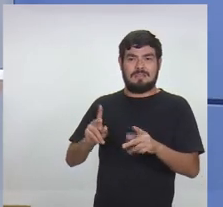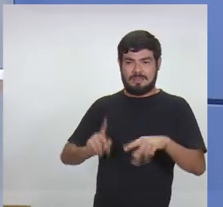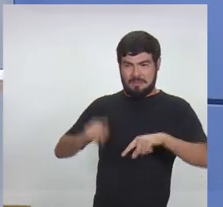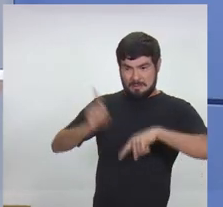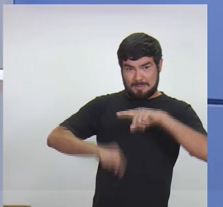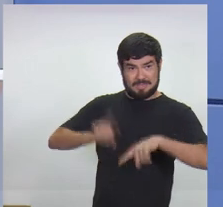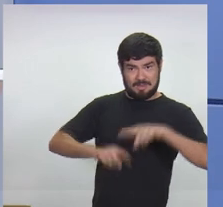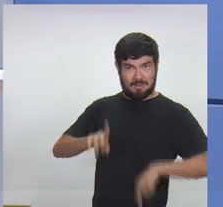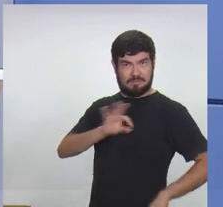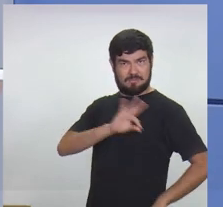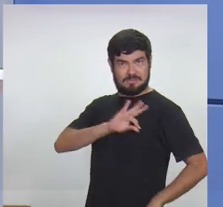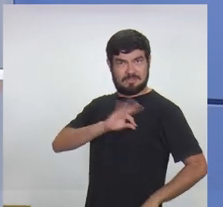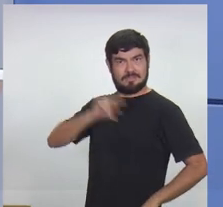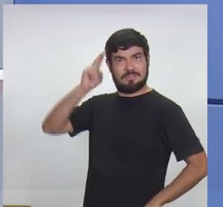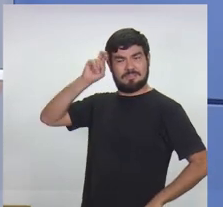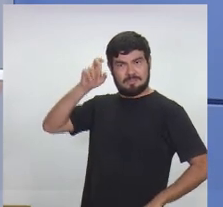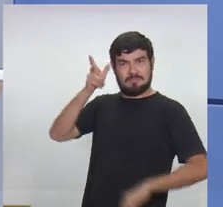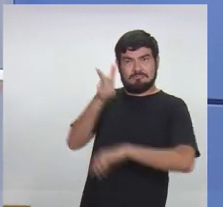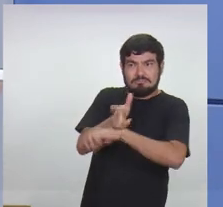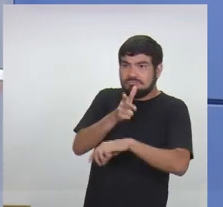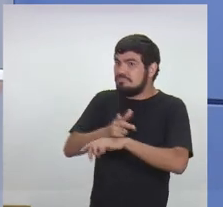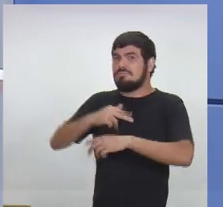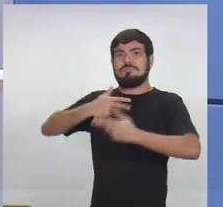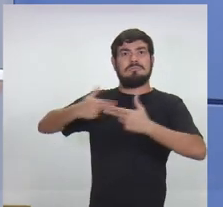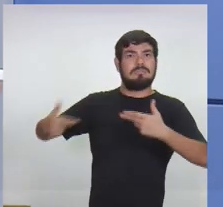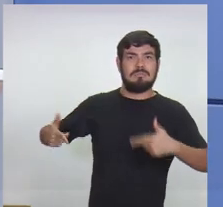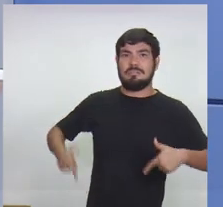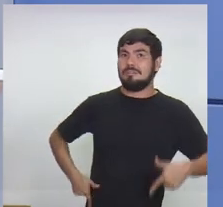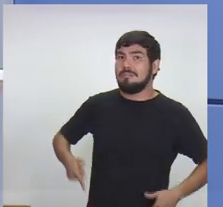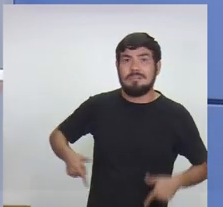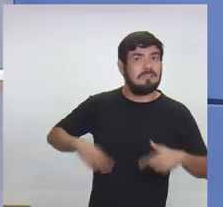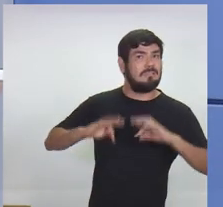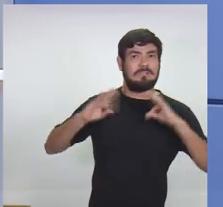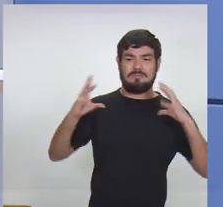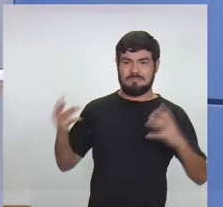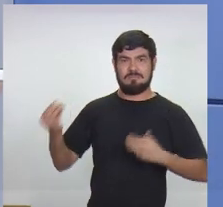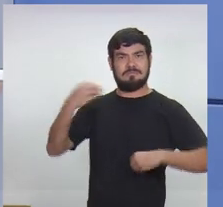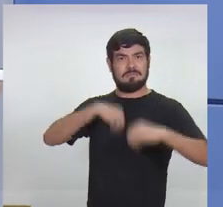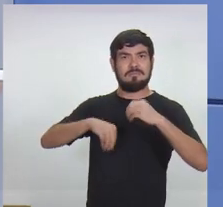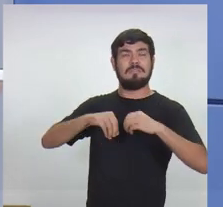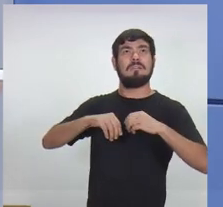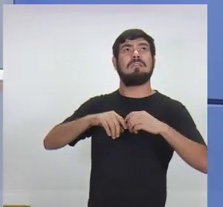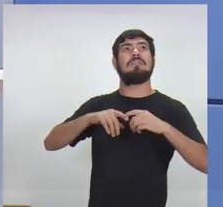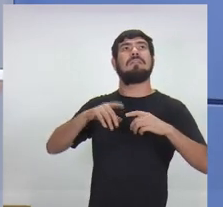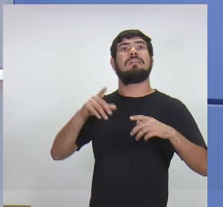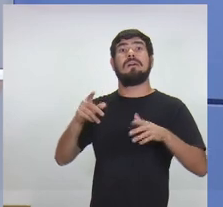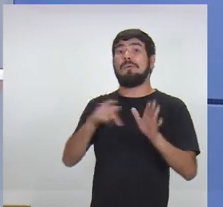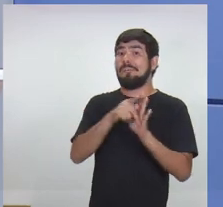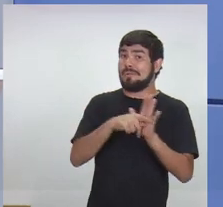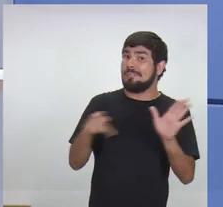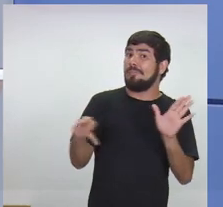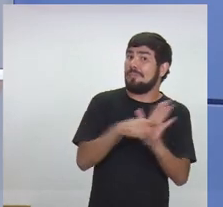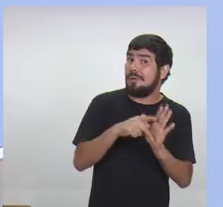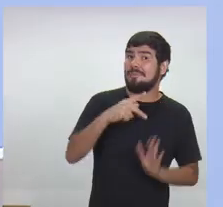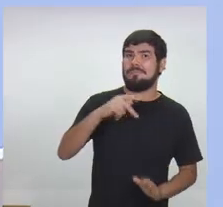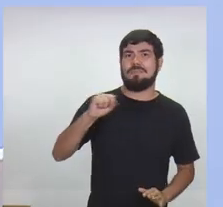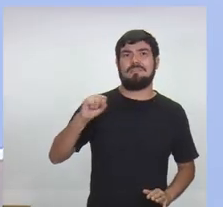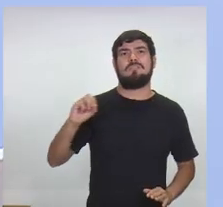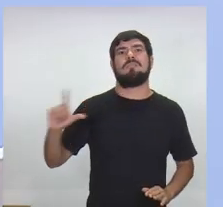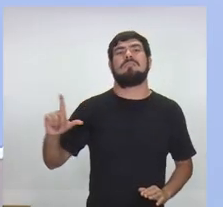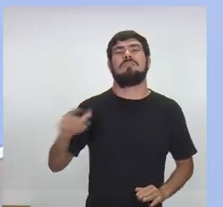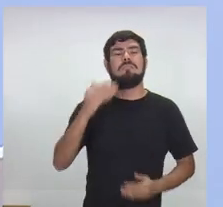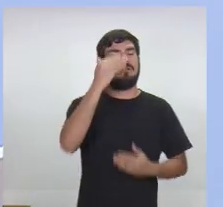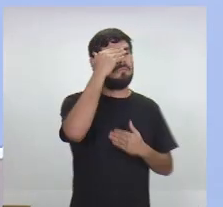inteligência da polícia tem ficar atuando para que a gente possa fazer sempre o preventivo esse é o projeto do pessoal ligado o